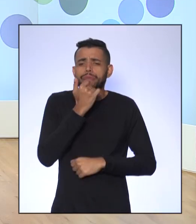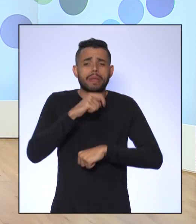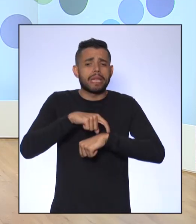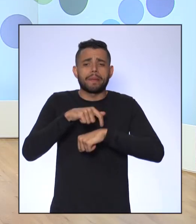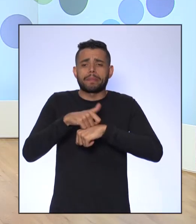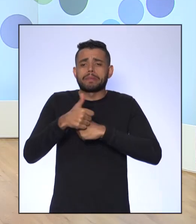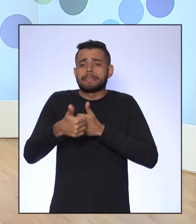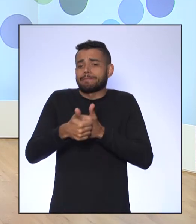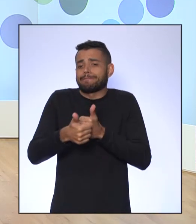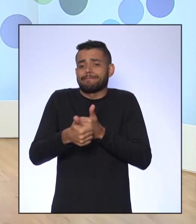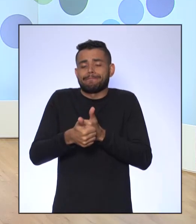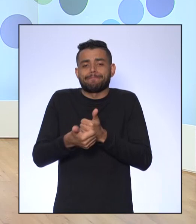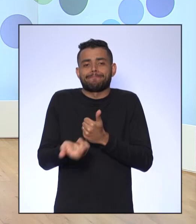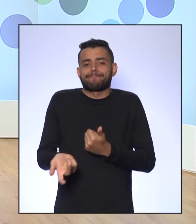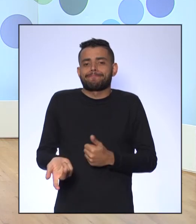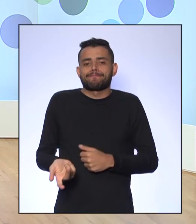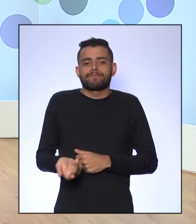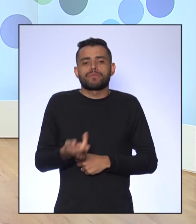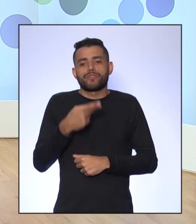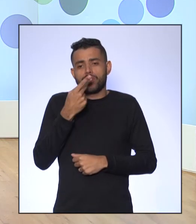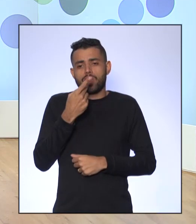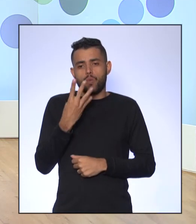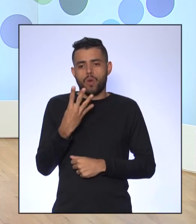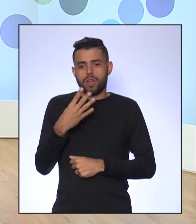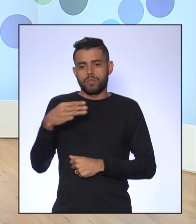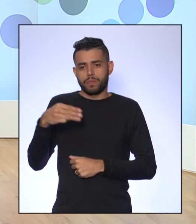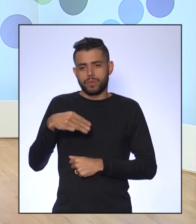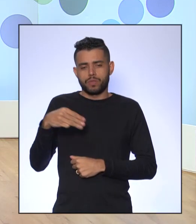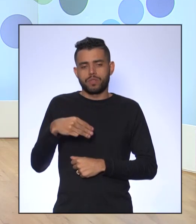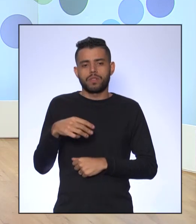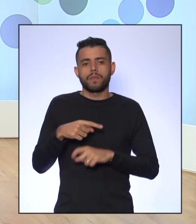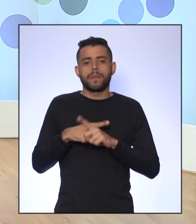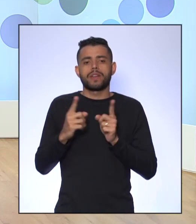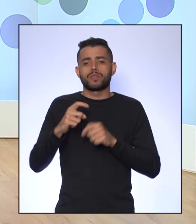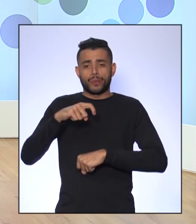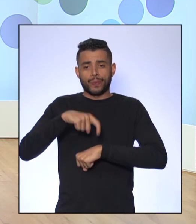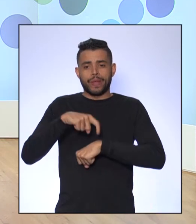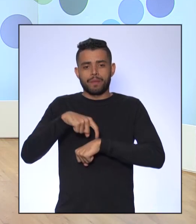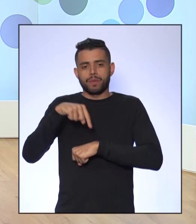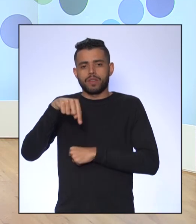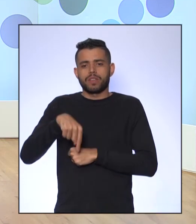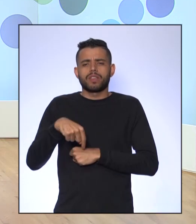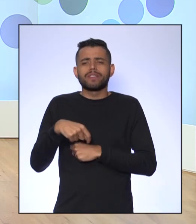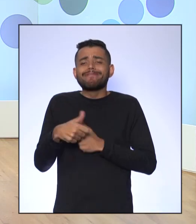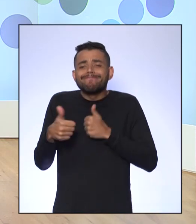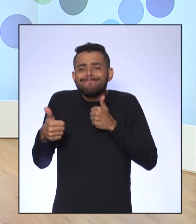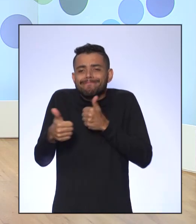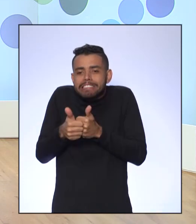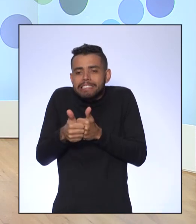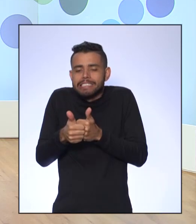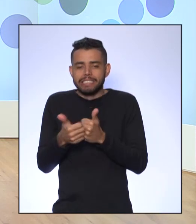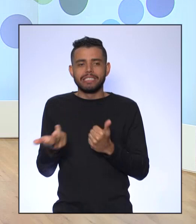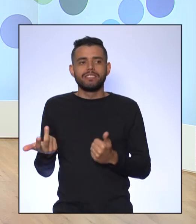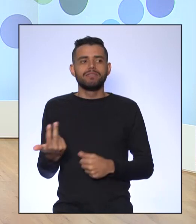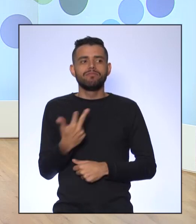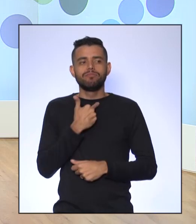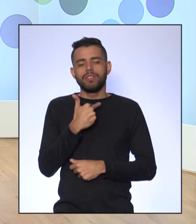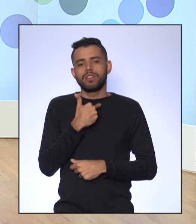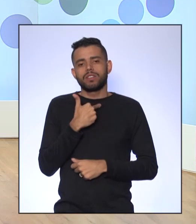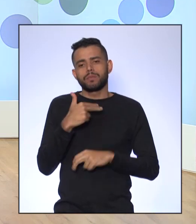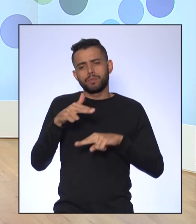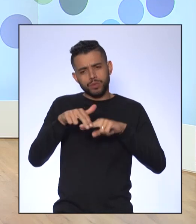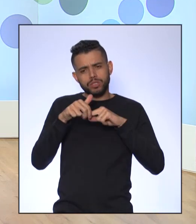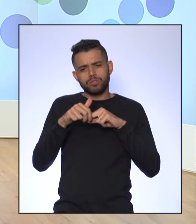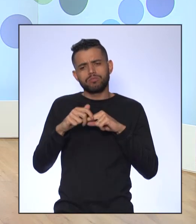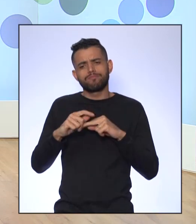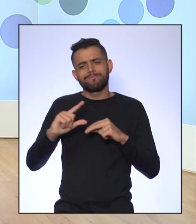que nós tínhamos comentado 4 minutos, mas o nosso tempo aqui ele é curto, então por isso que deu aquela